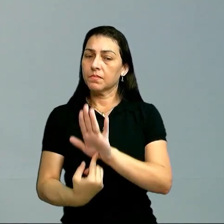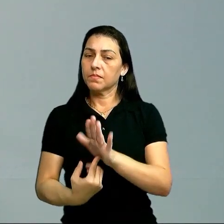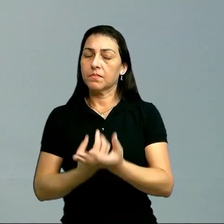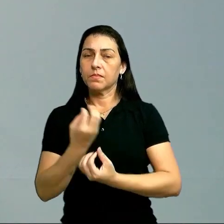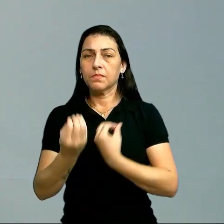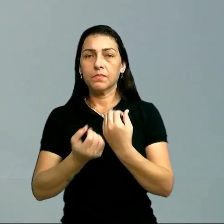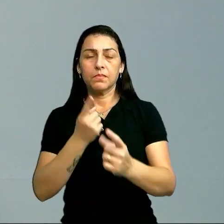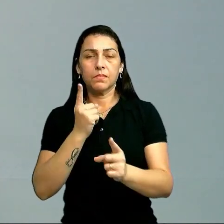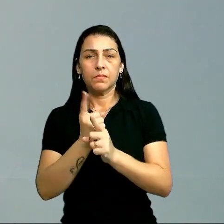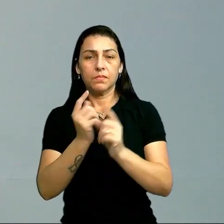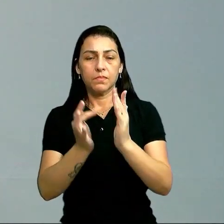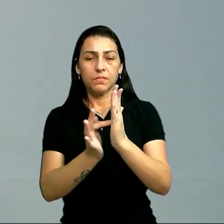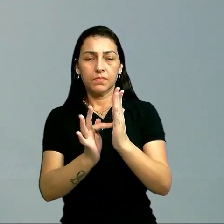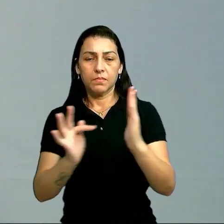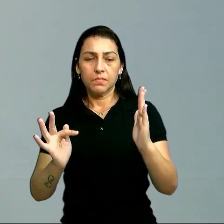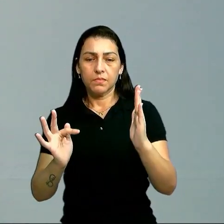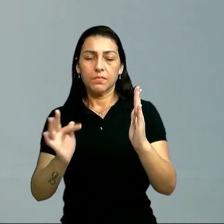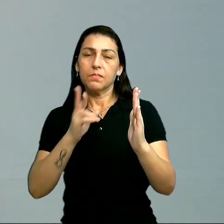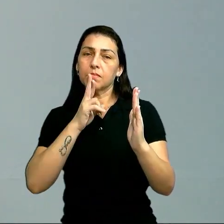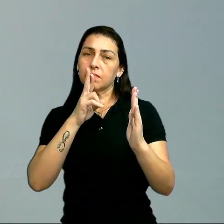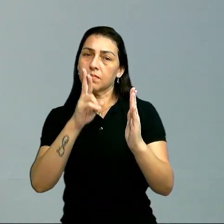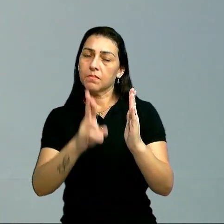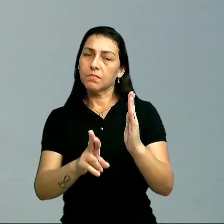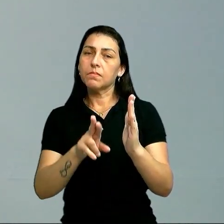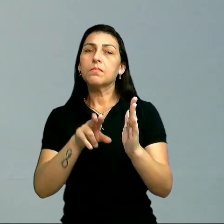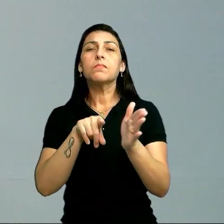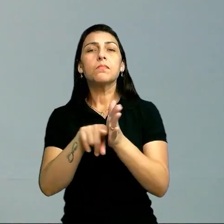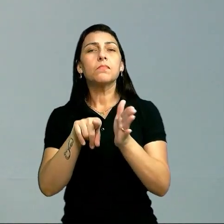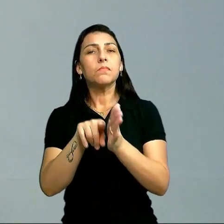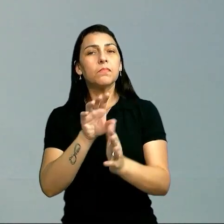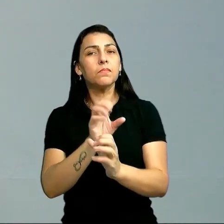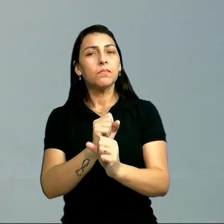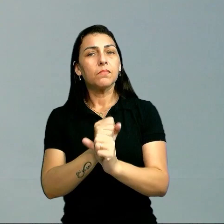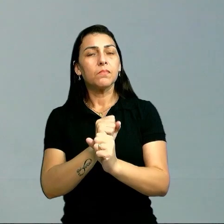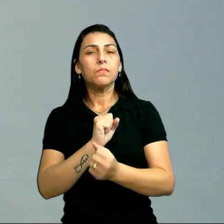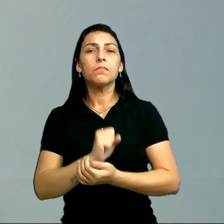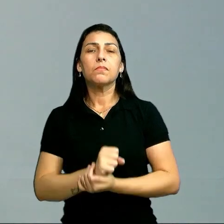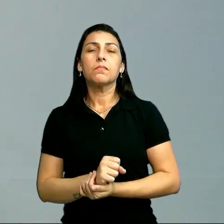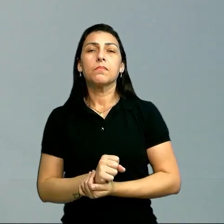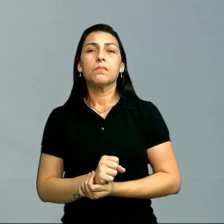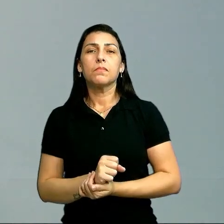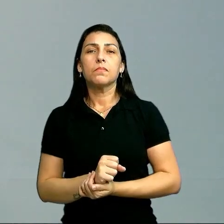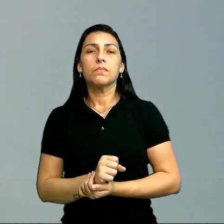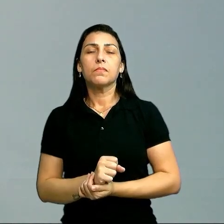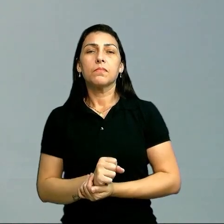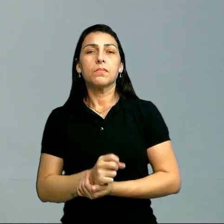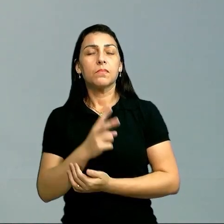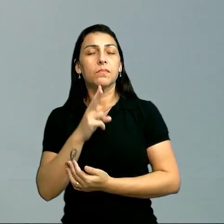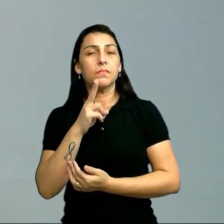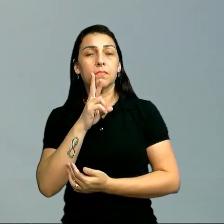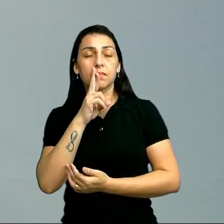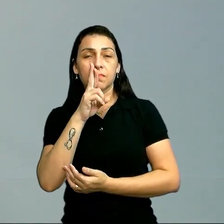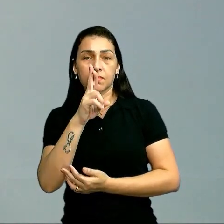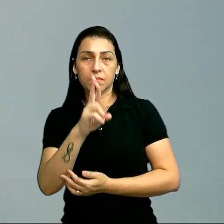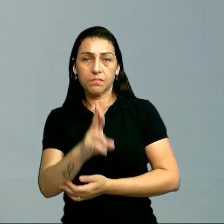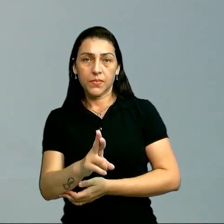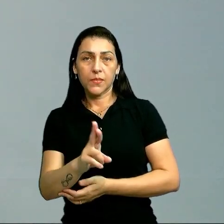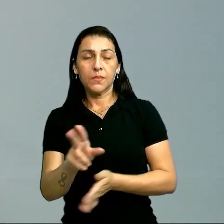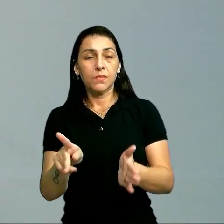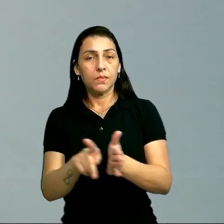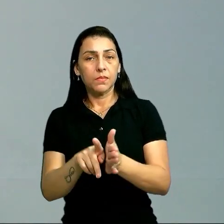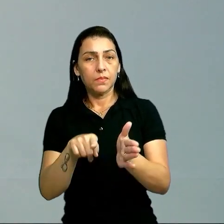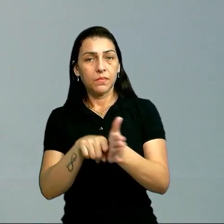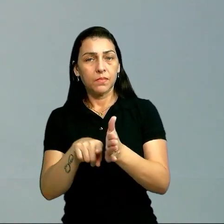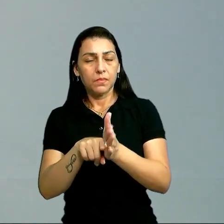como encontrar as fórmulas para resolver o problema. Nesse caso, a gente vai resolver o